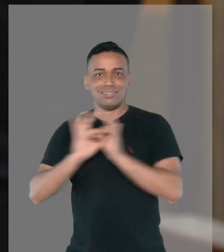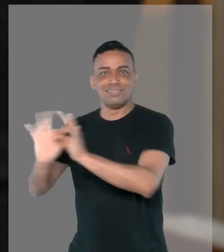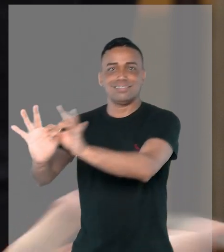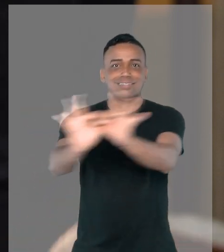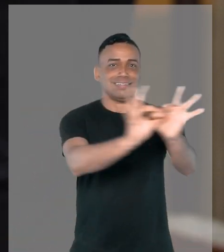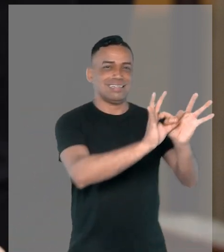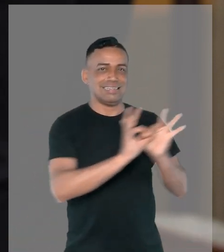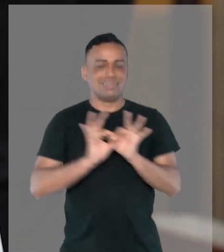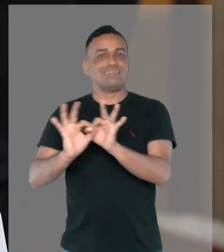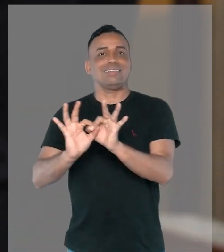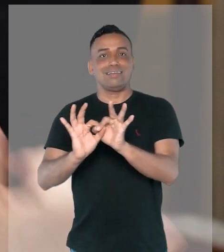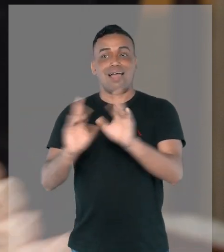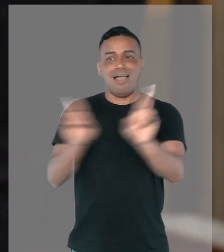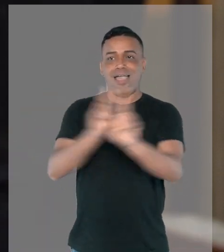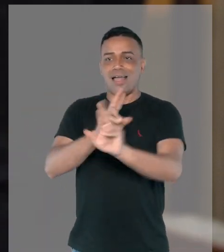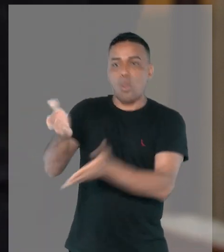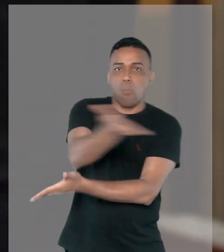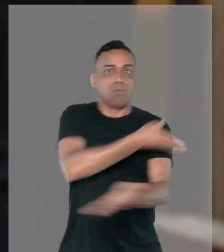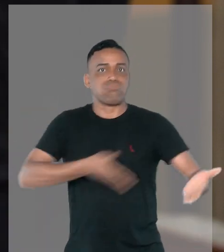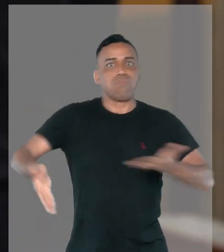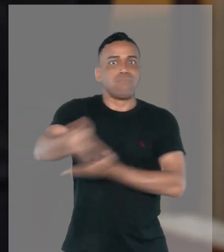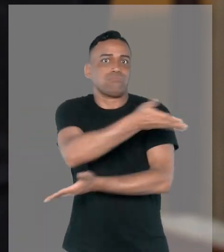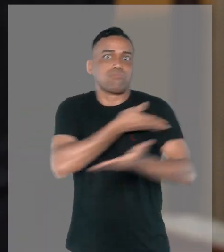causa das inter-relações que existem.